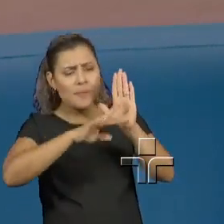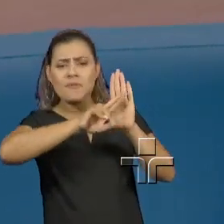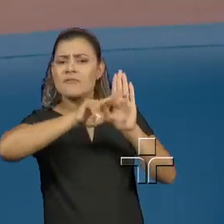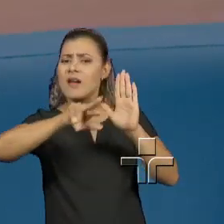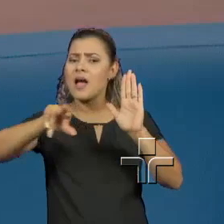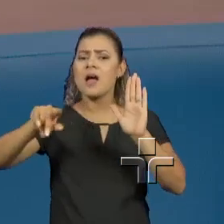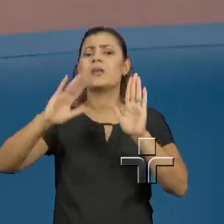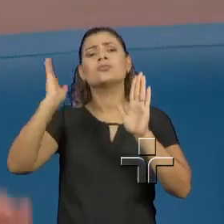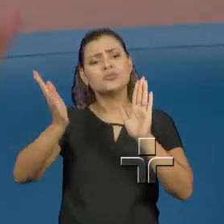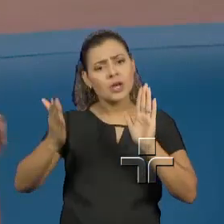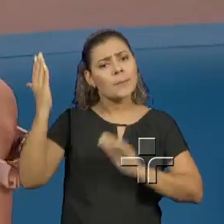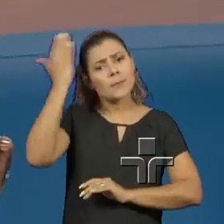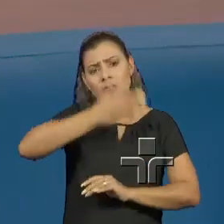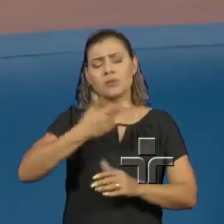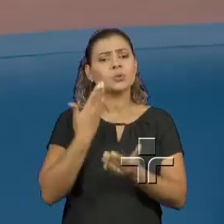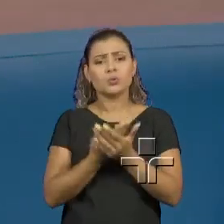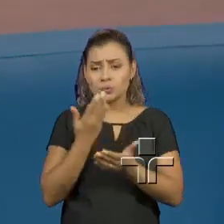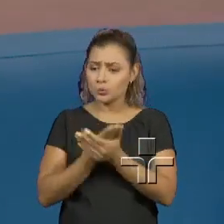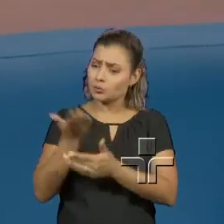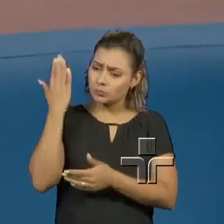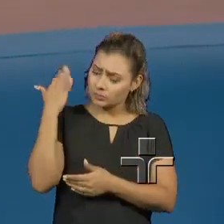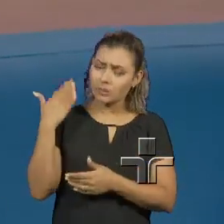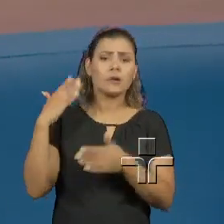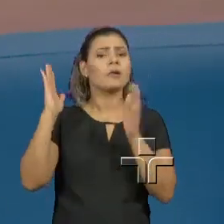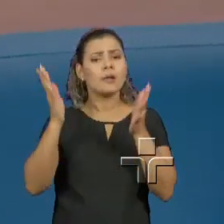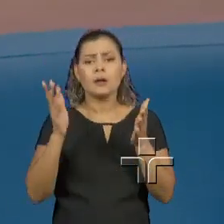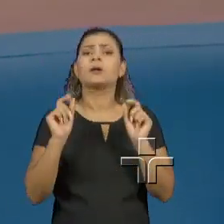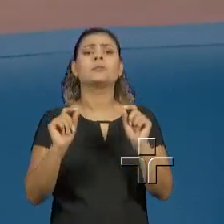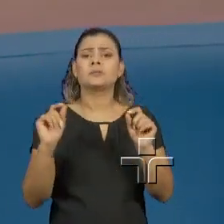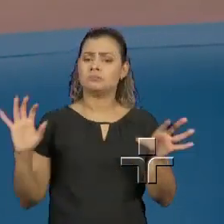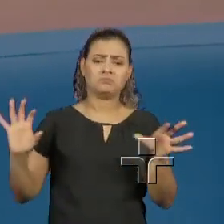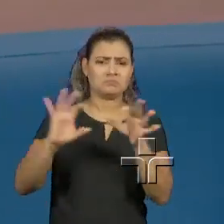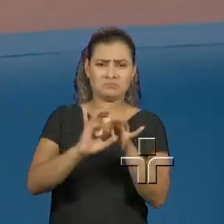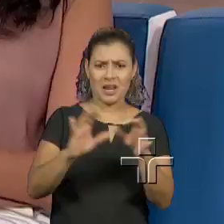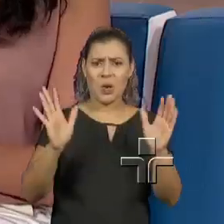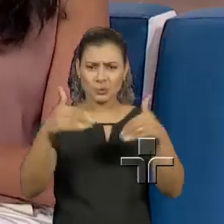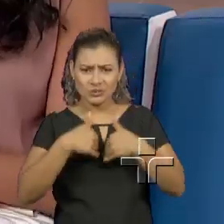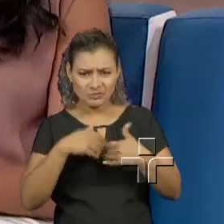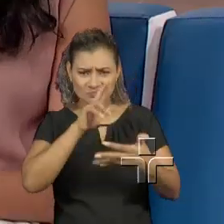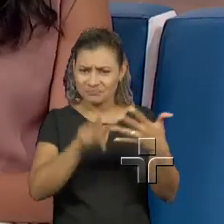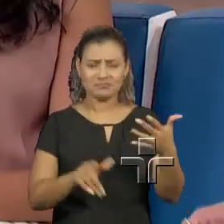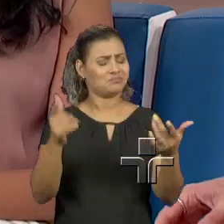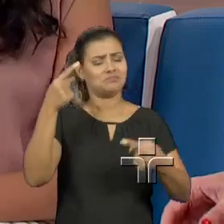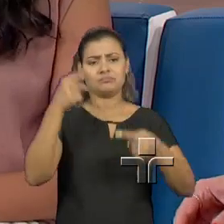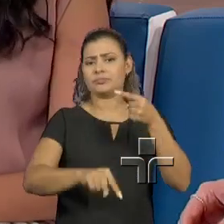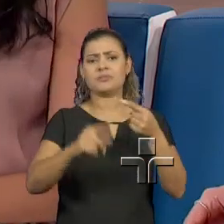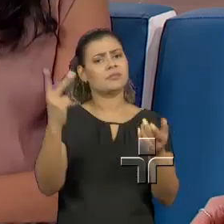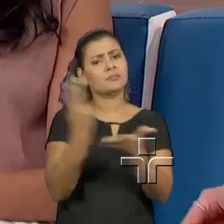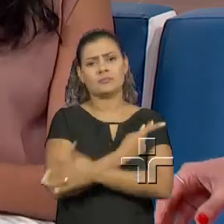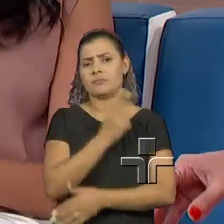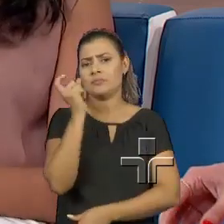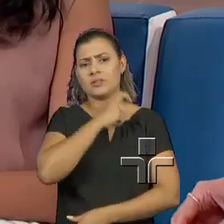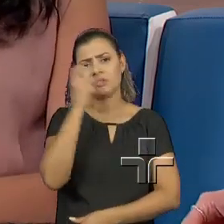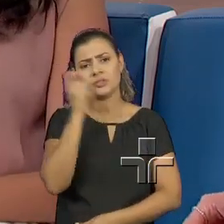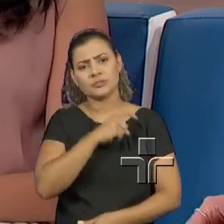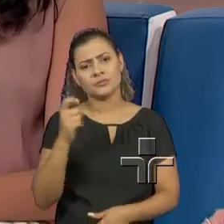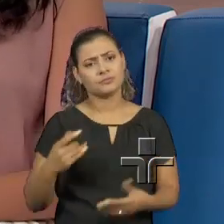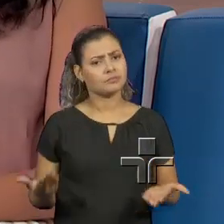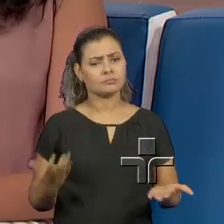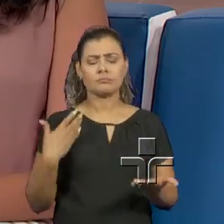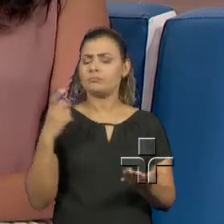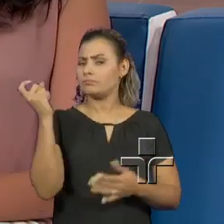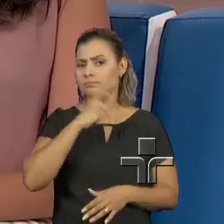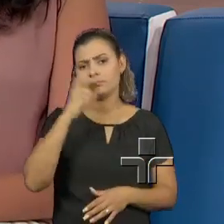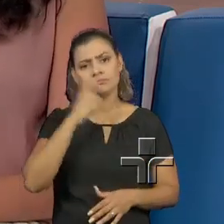comprovando que esse estudo inicial falando dessa relação com o autismo não é verdade. Então, não tem